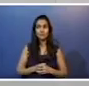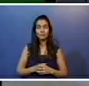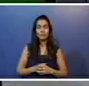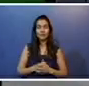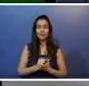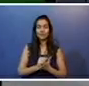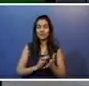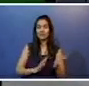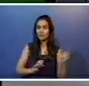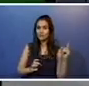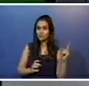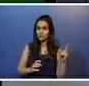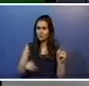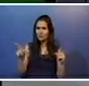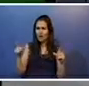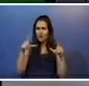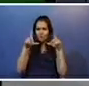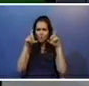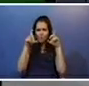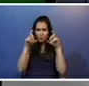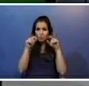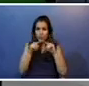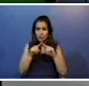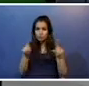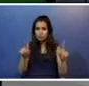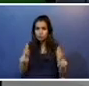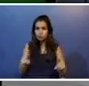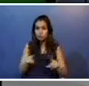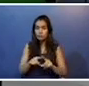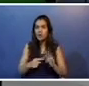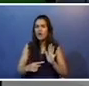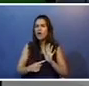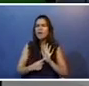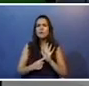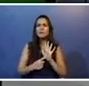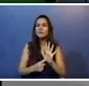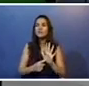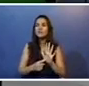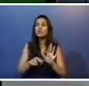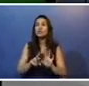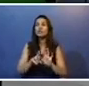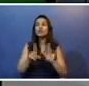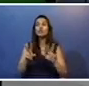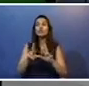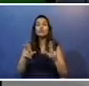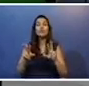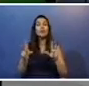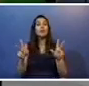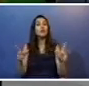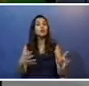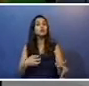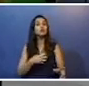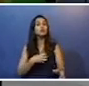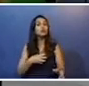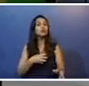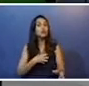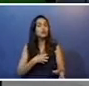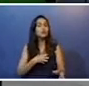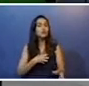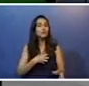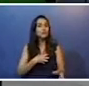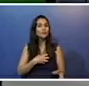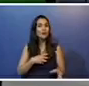Exercício 1. As fotos abaixo representam as diferentes maneiras pelas quais